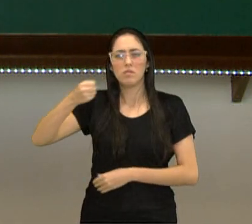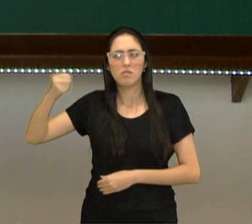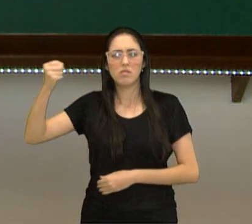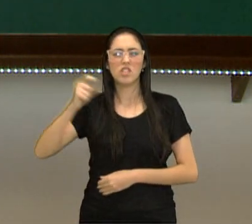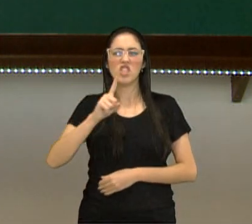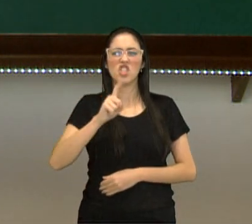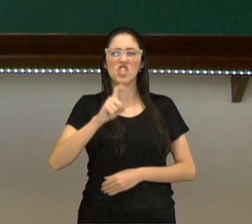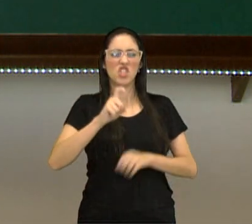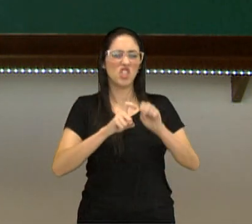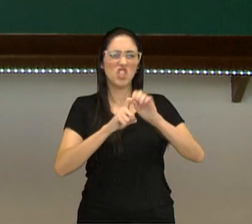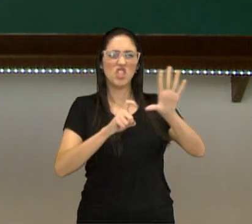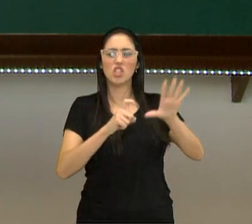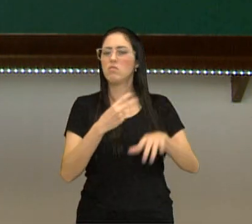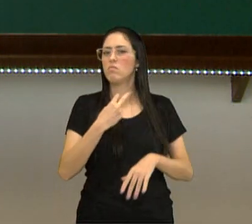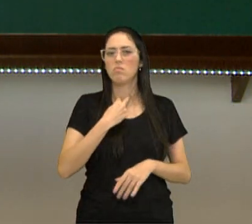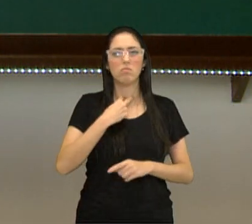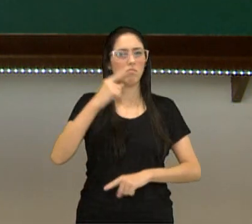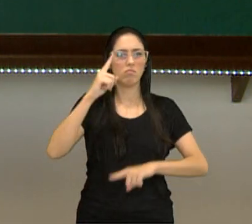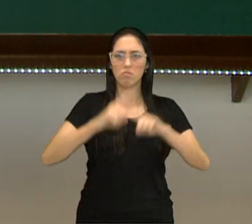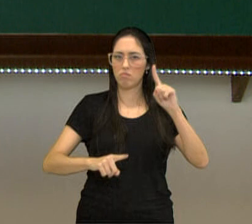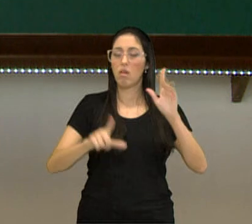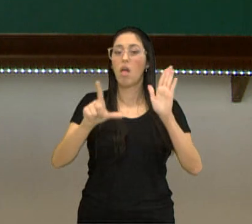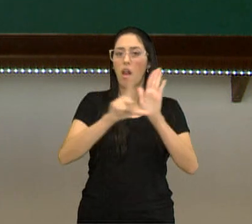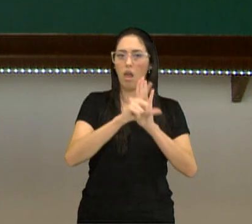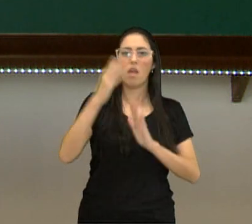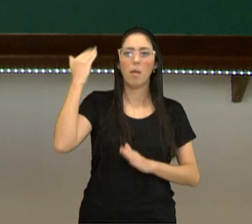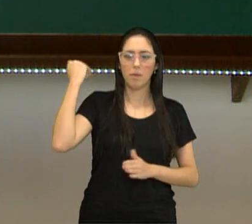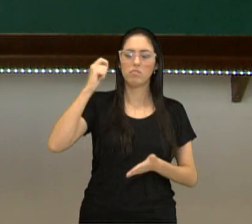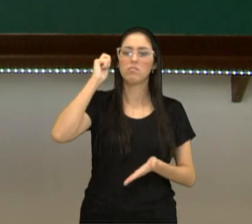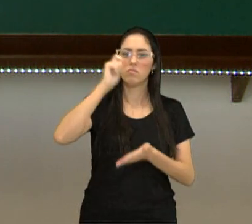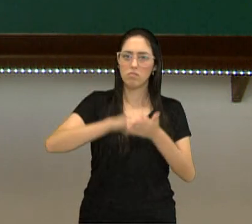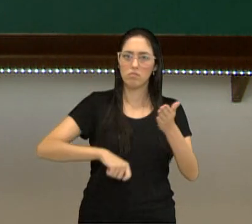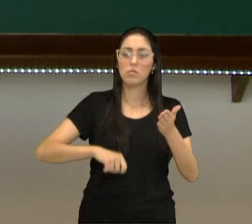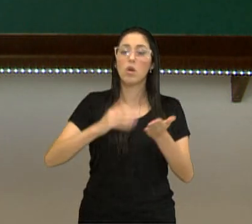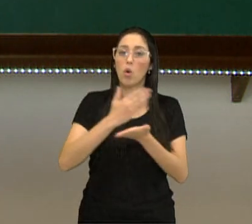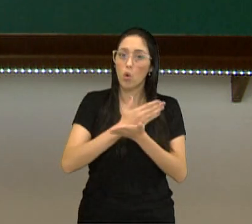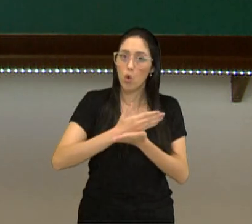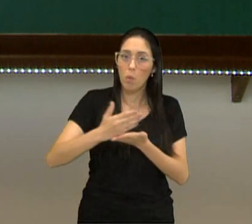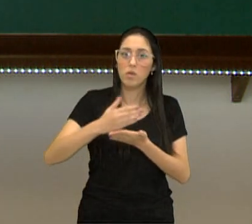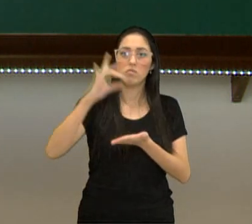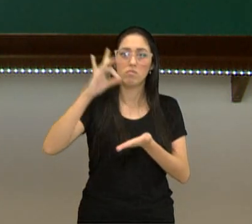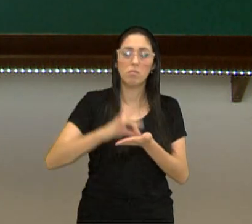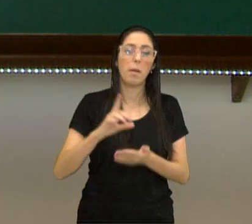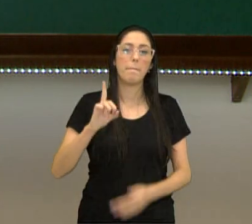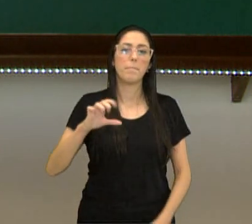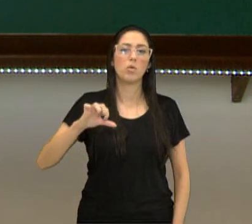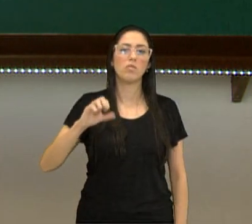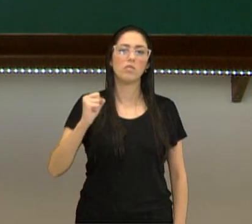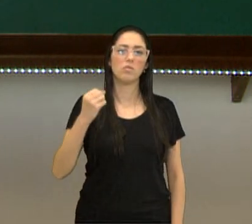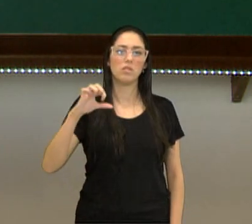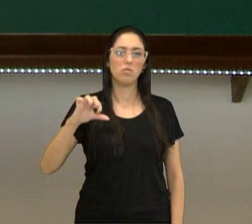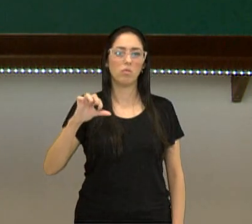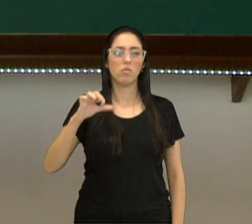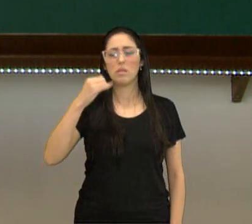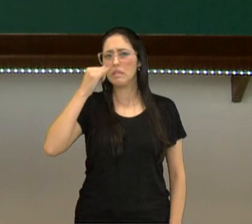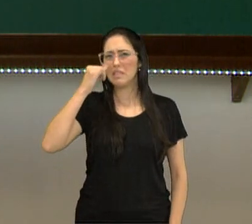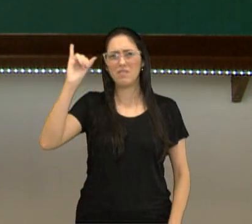aerossóis. Foi criada essa lei em 88 e entrou em efetivação em 89 a fim de